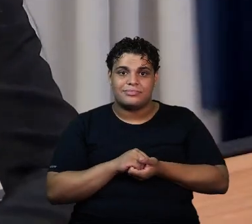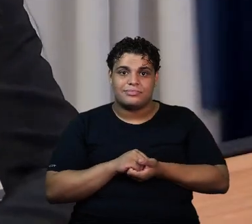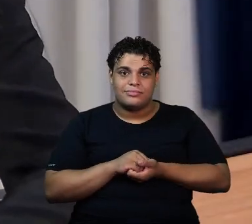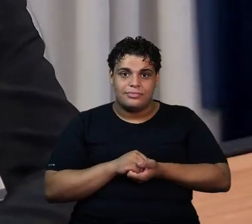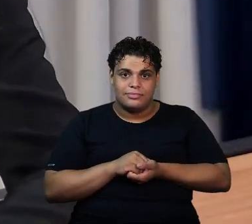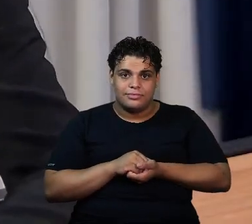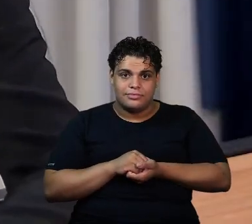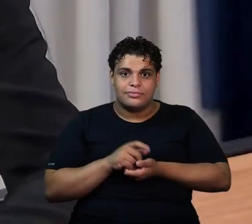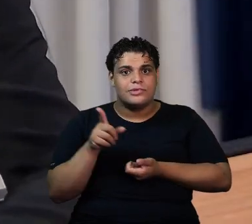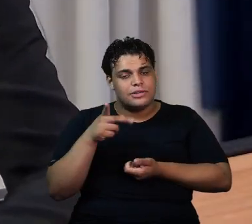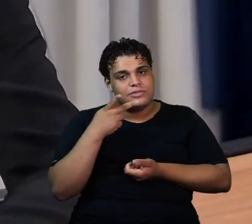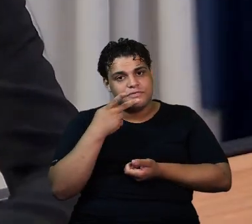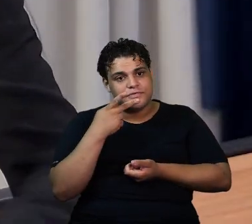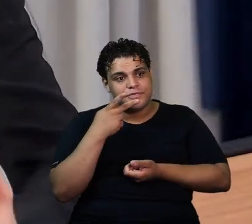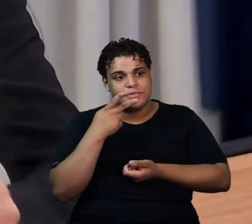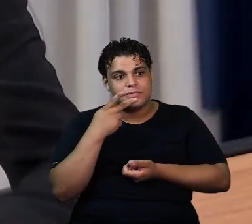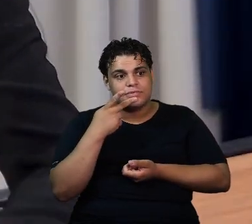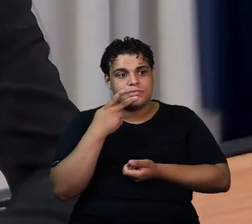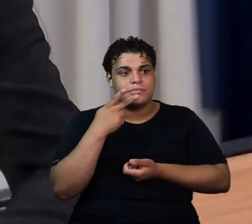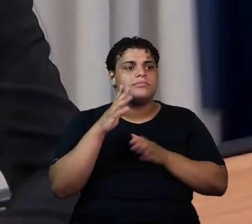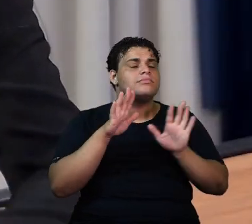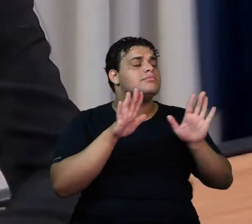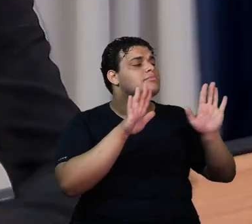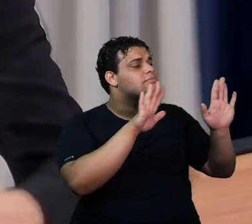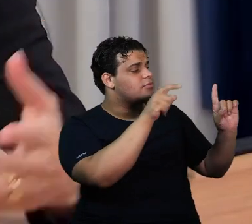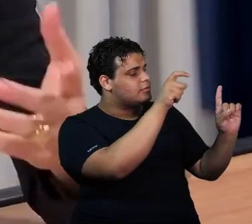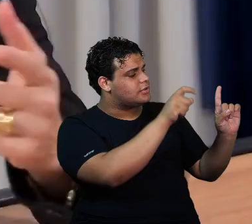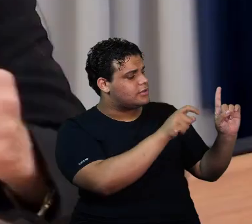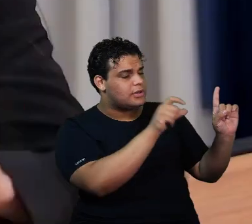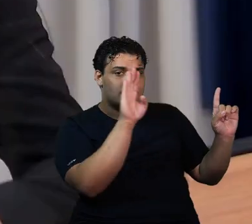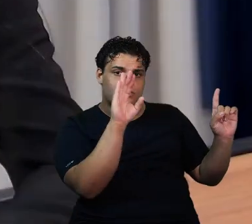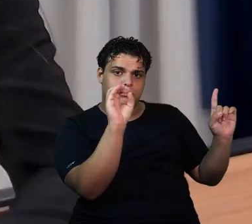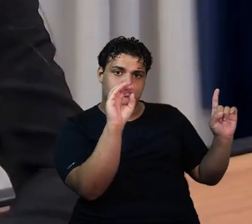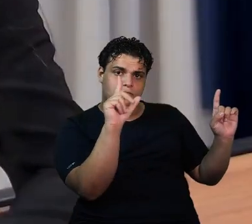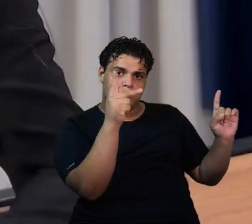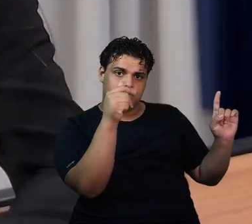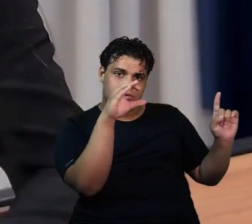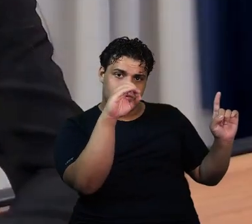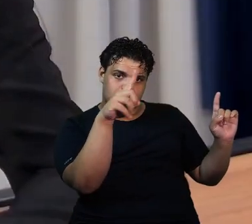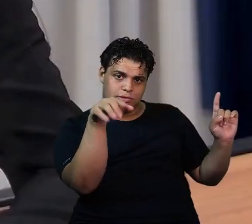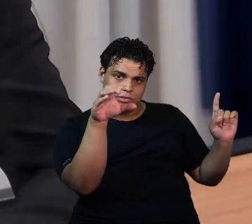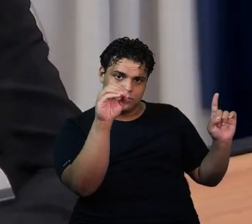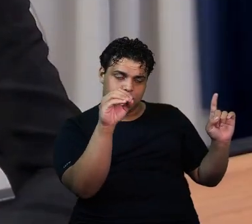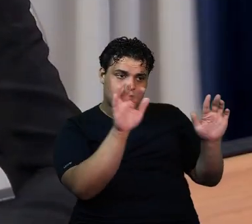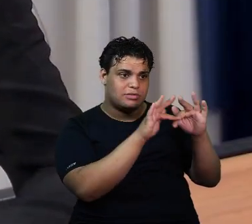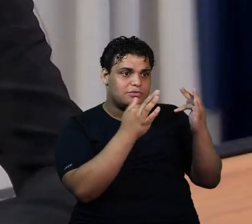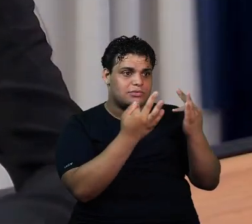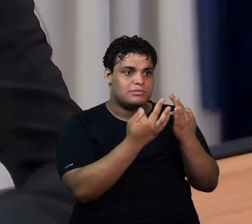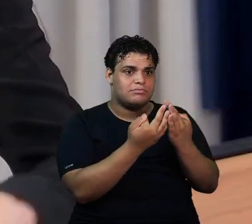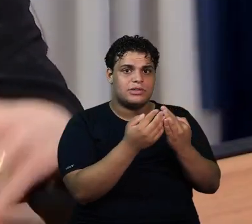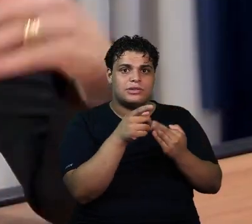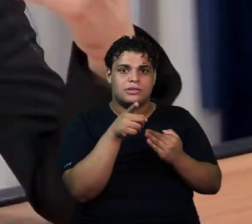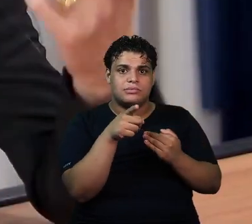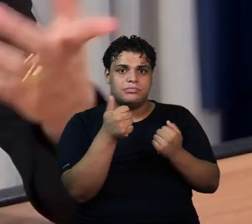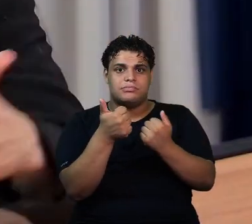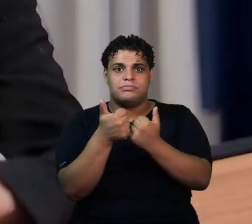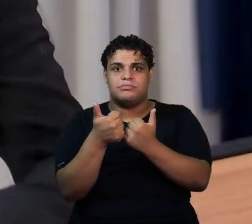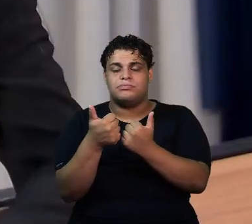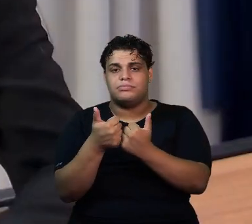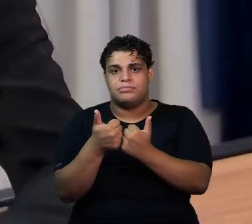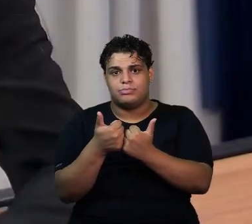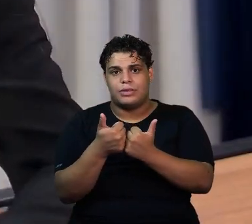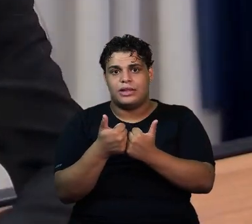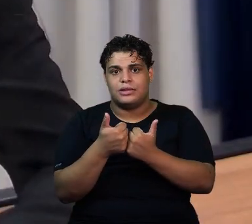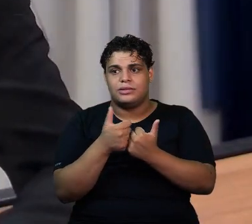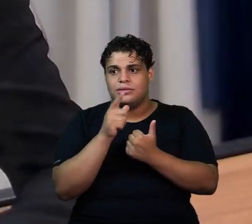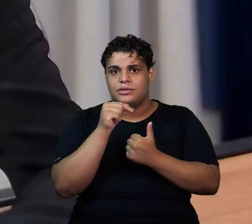que ele fala: Bolhão, a família vai para a beira da piscina, de repente o pai está ali jogando latinha para tudo